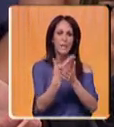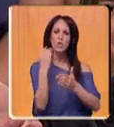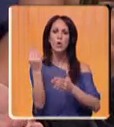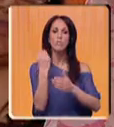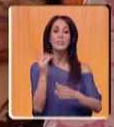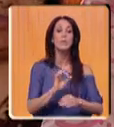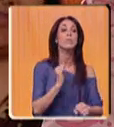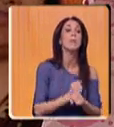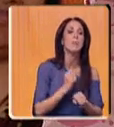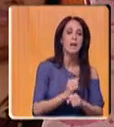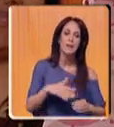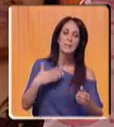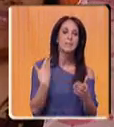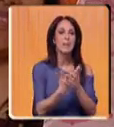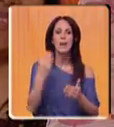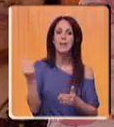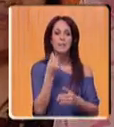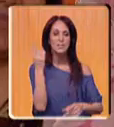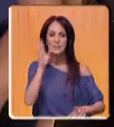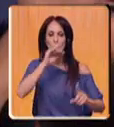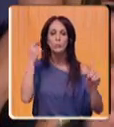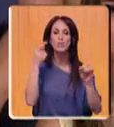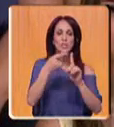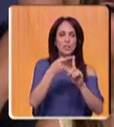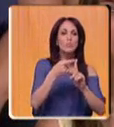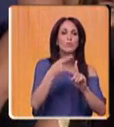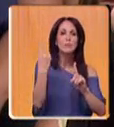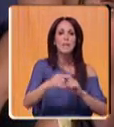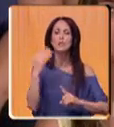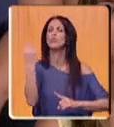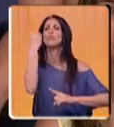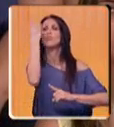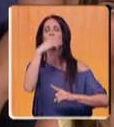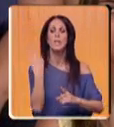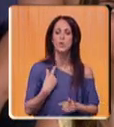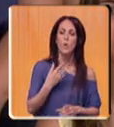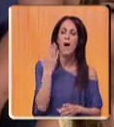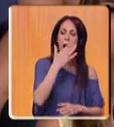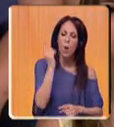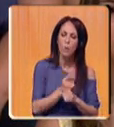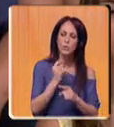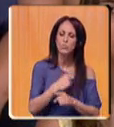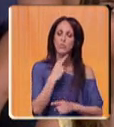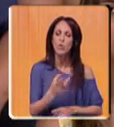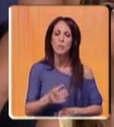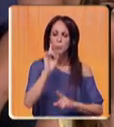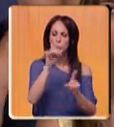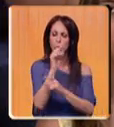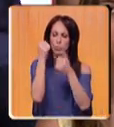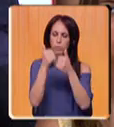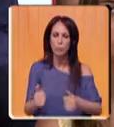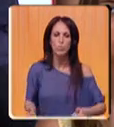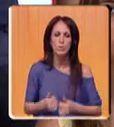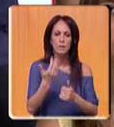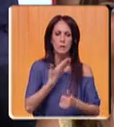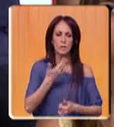trabalhar rejuvenesce. Trabalhar ter objetivos de vida rejuvenesce. Mas o canto acima de tudo, e eu mantenho as aulas de canto, isso. Tenho um excelente professor atualmente, que é